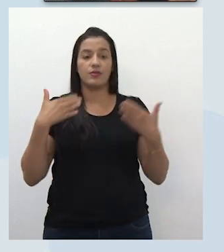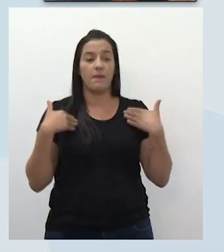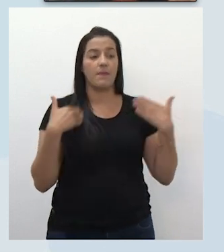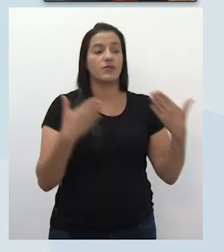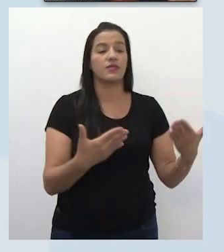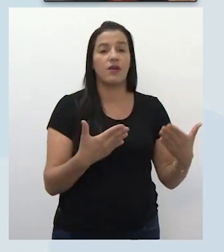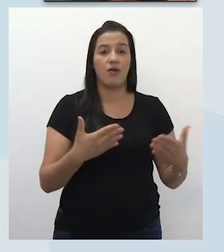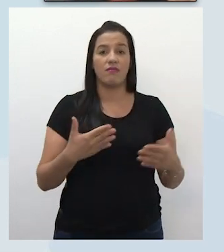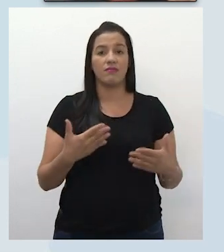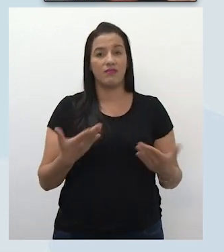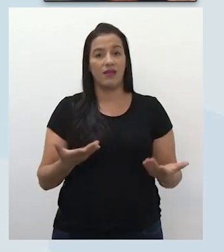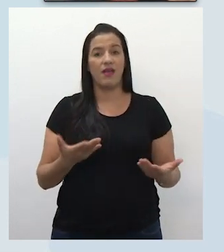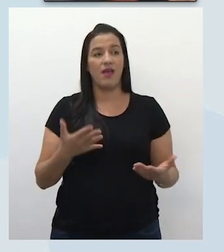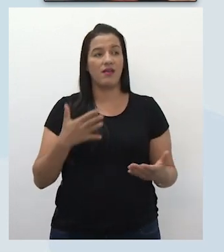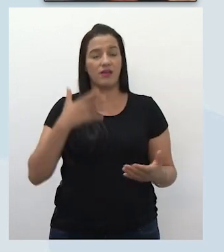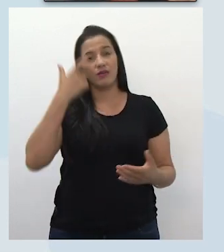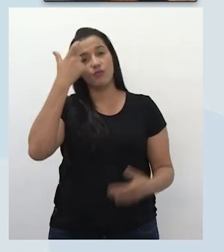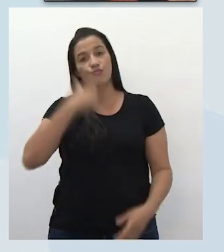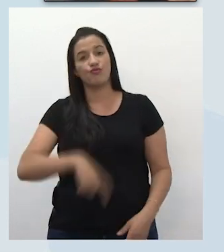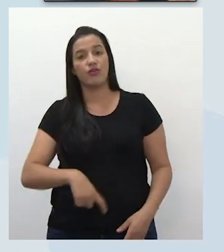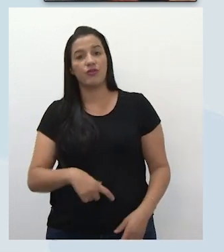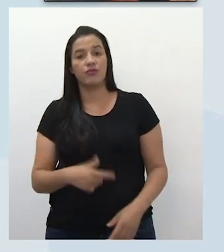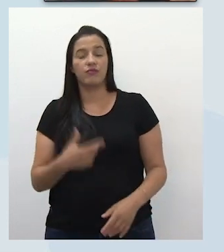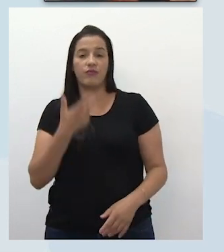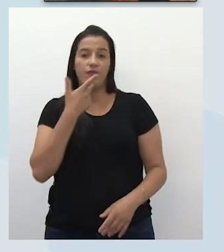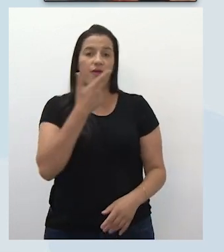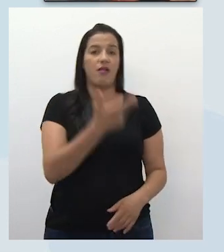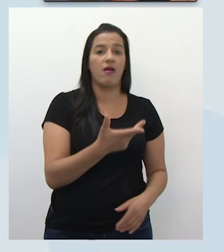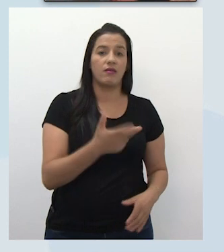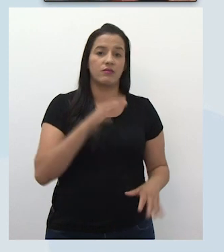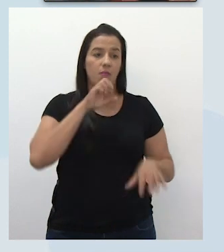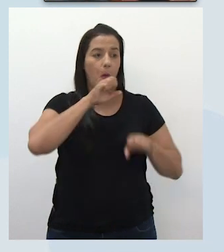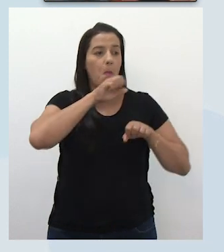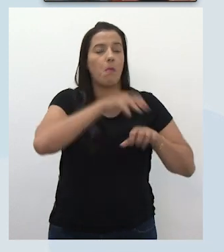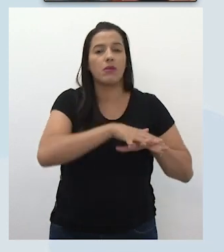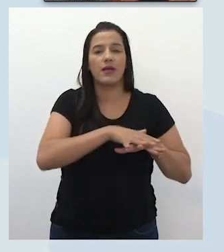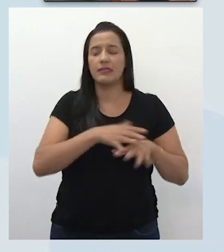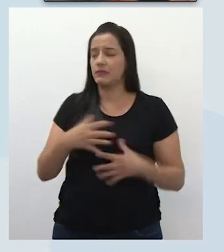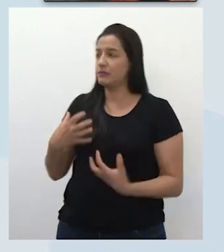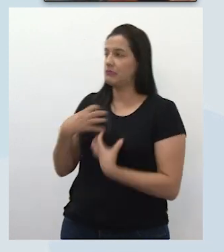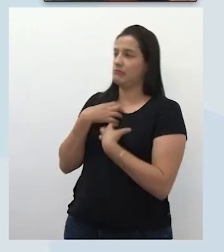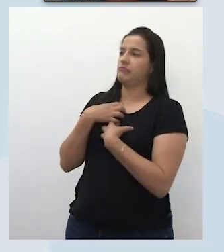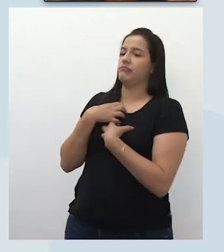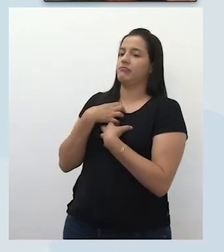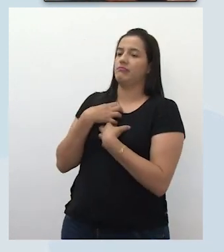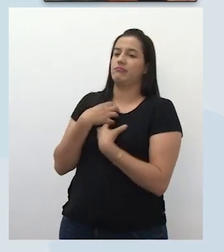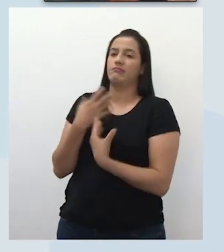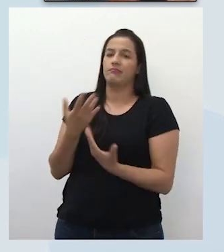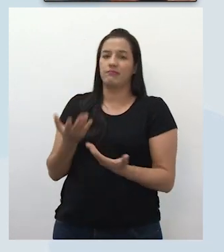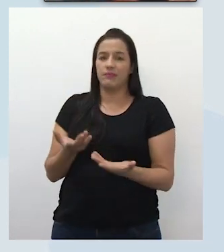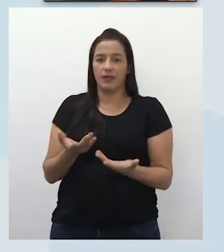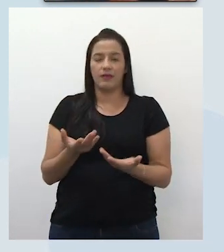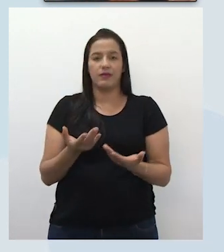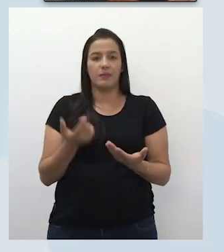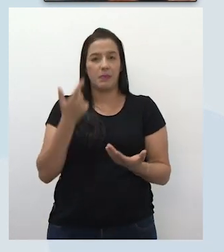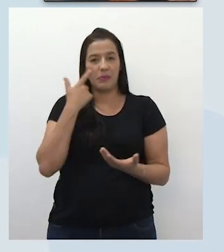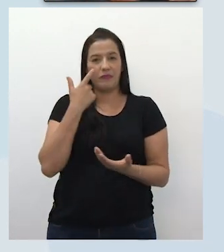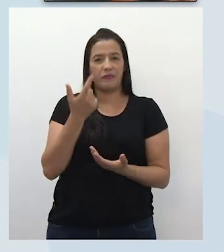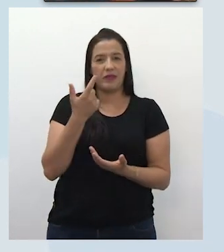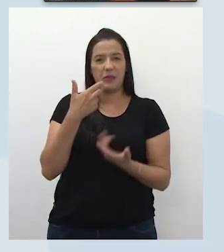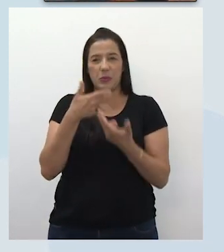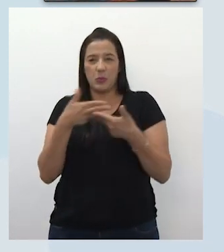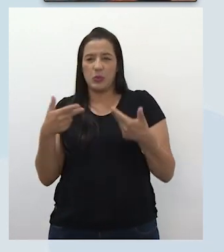ataque à produção do outro, né? Que se sente extremamente fragilizado e exposto por ver os seus